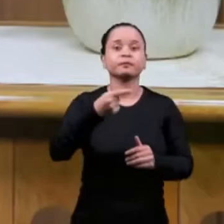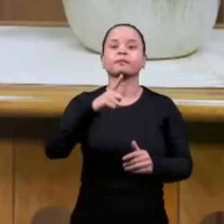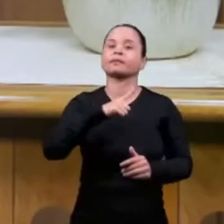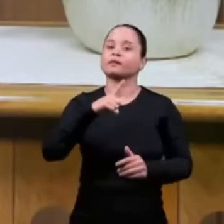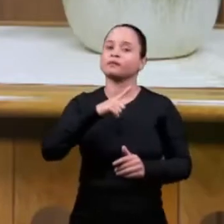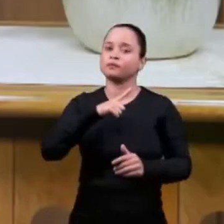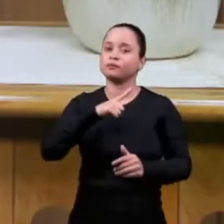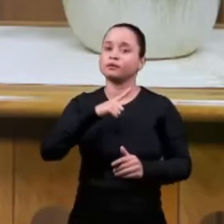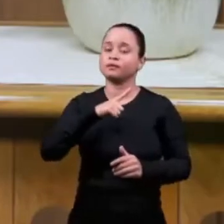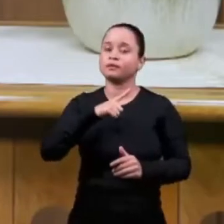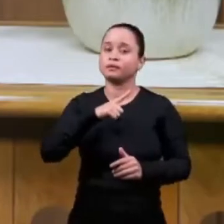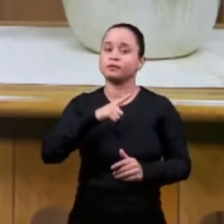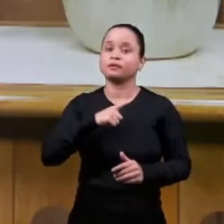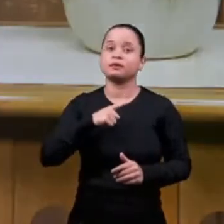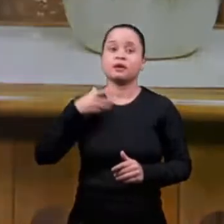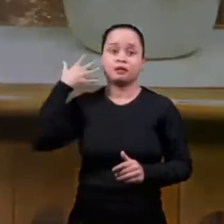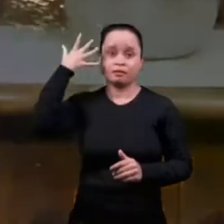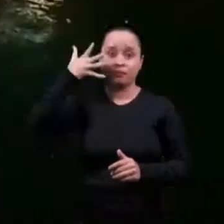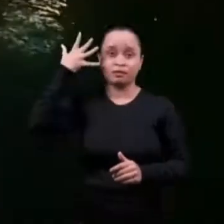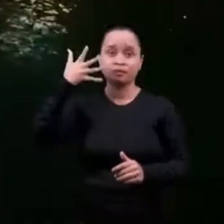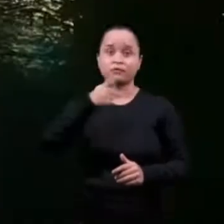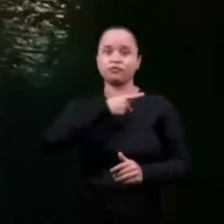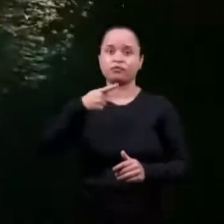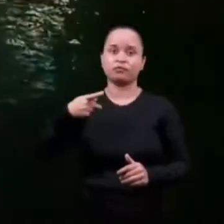do pastor Gideuti Gueiros.